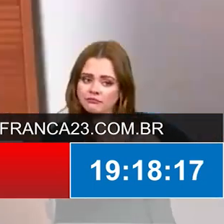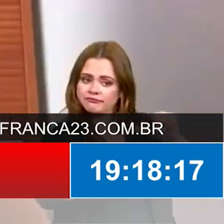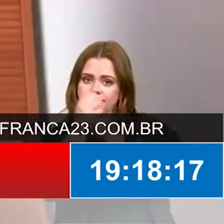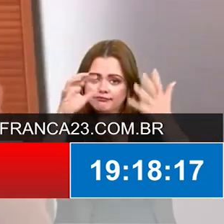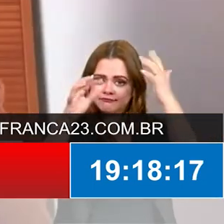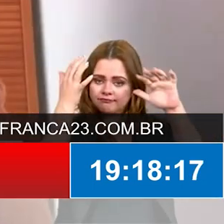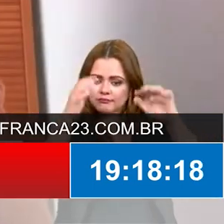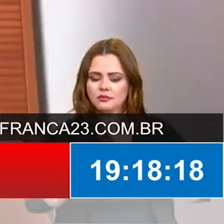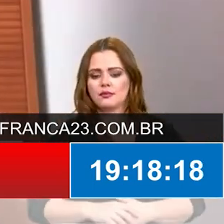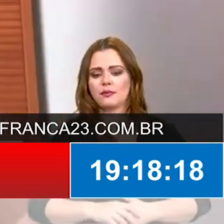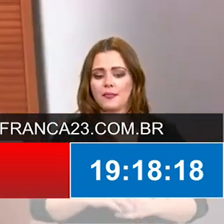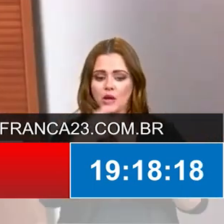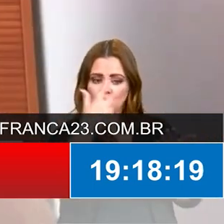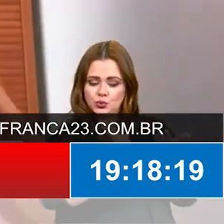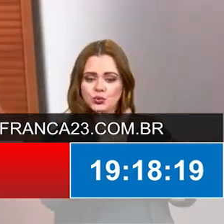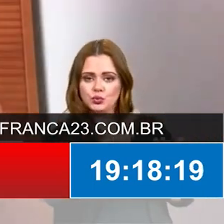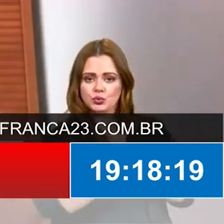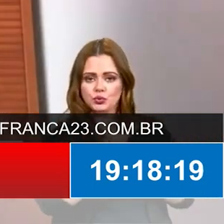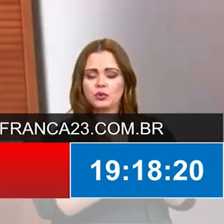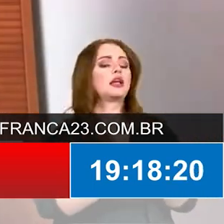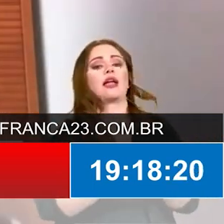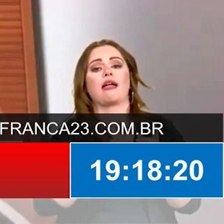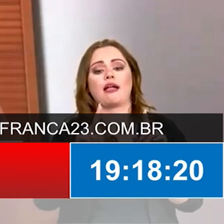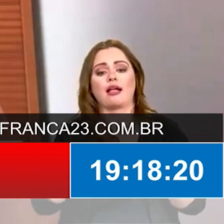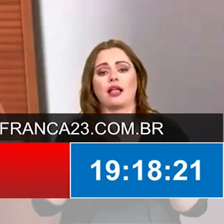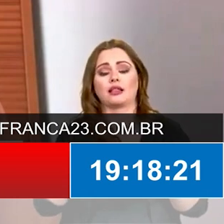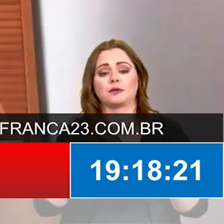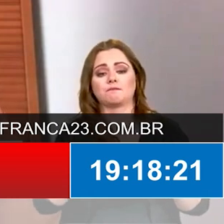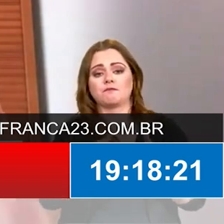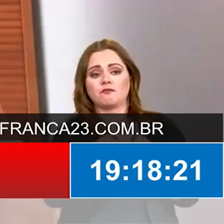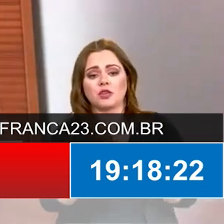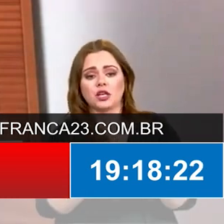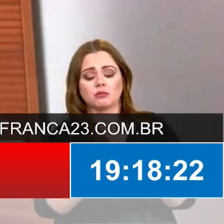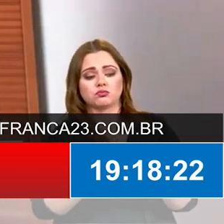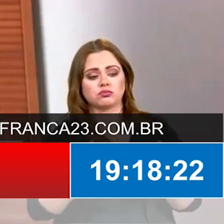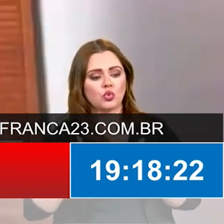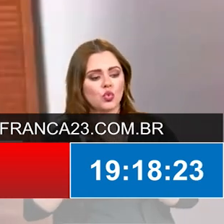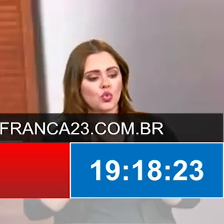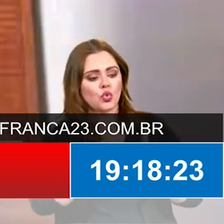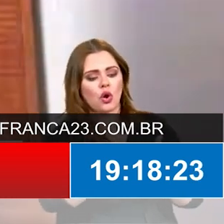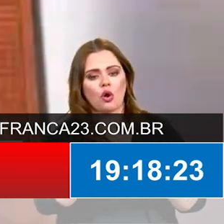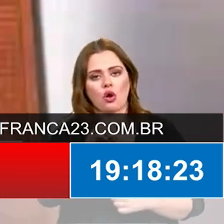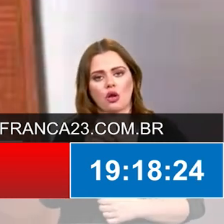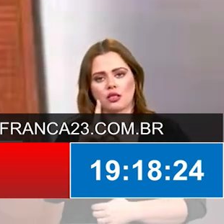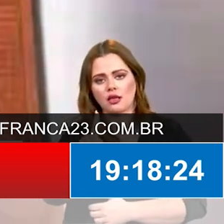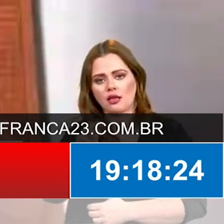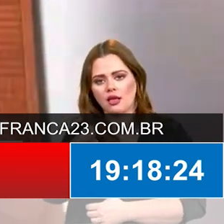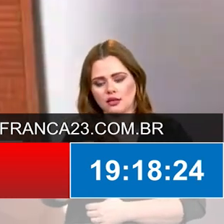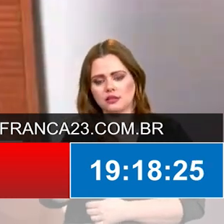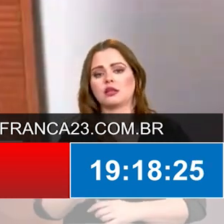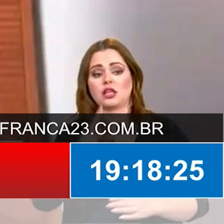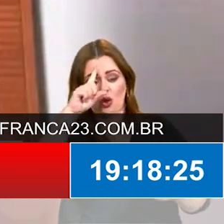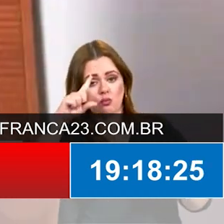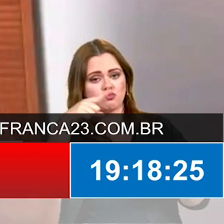clima. A coleção Educação Climática com a Turma do Pererê, ela está totalmente alinhada com os ODS, com os Objetivos